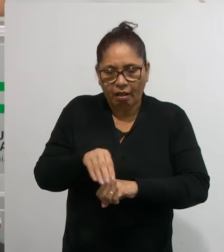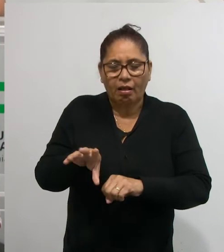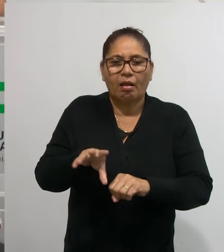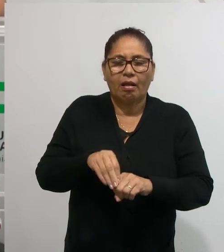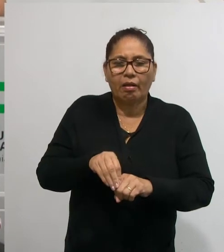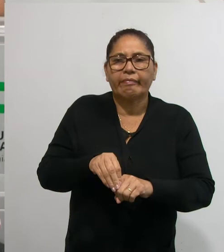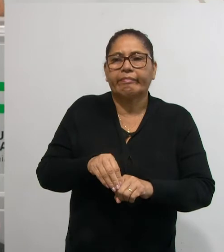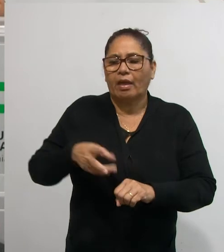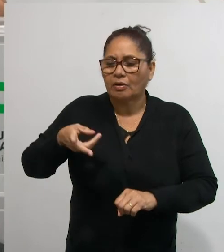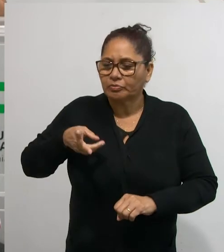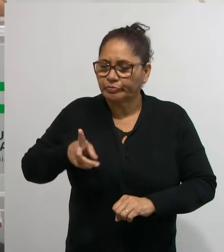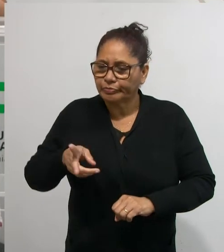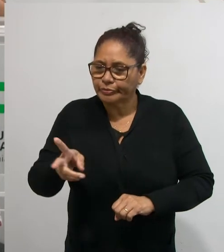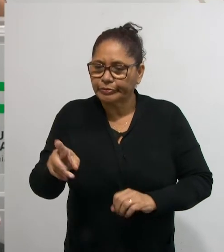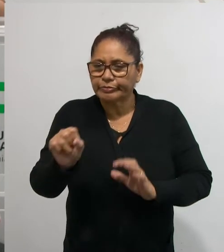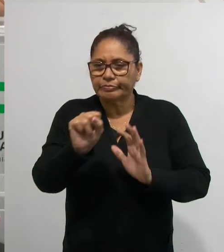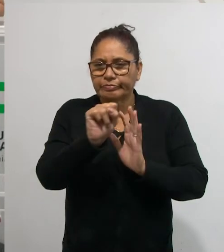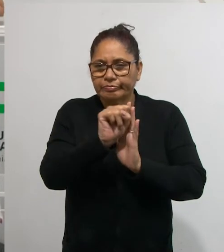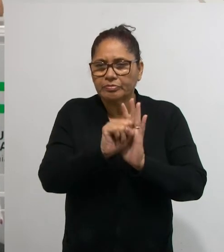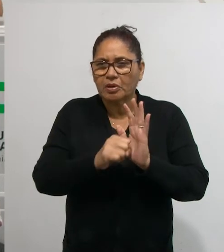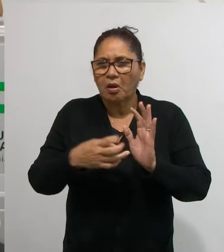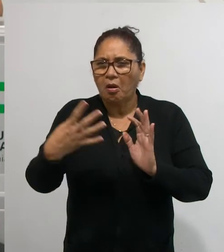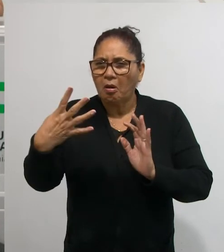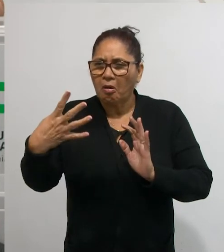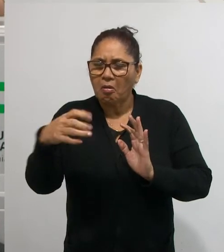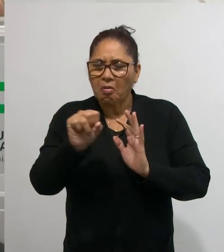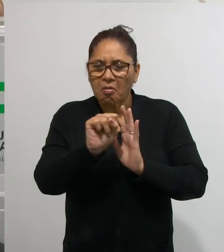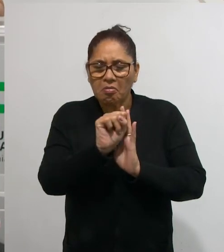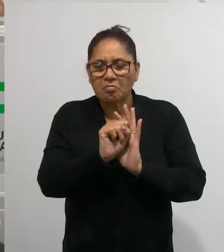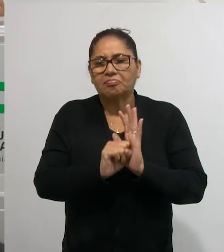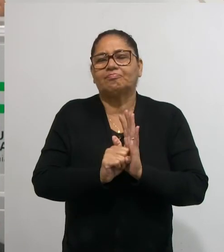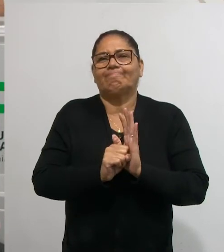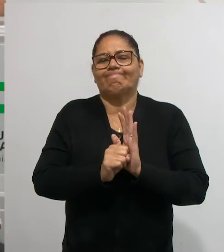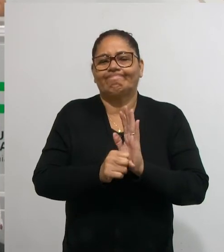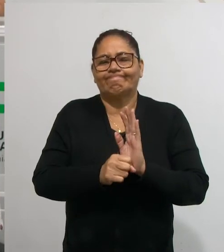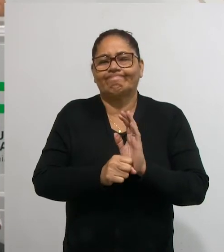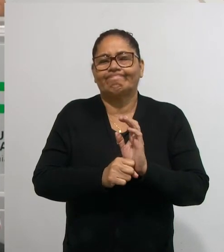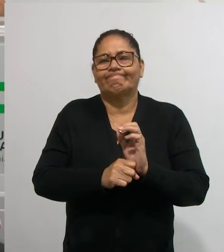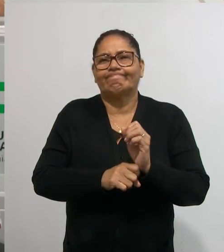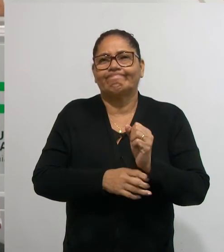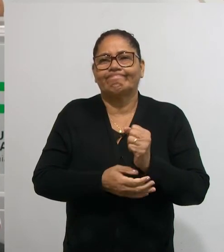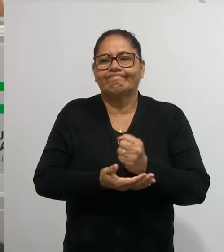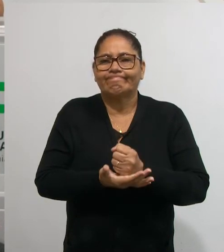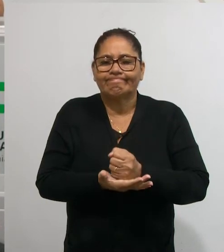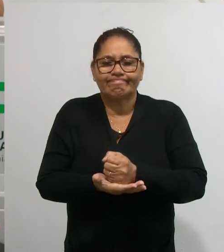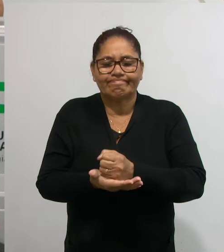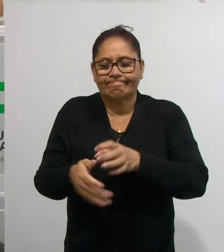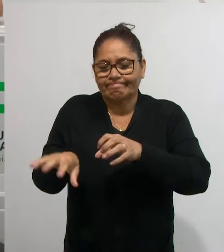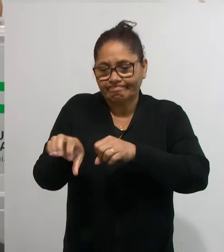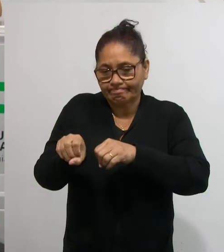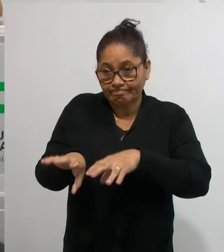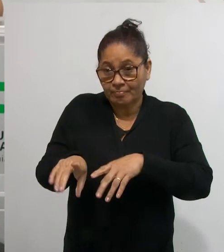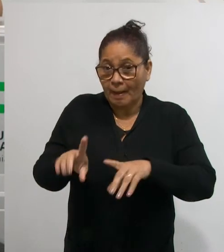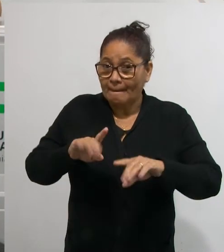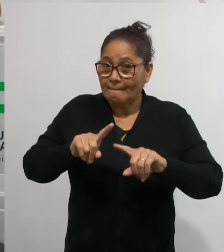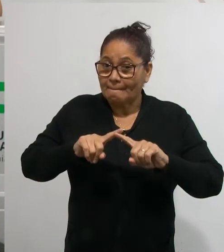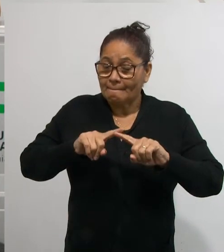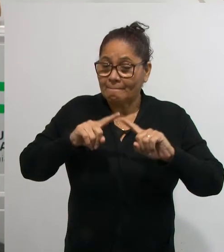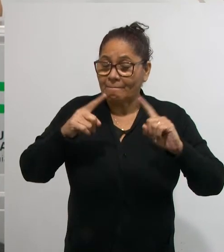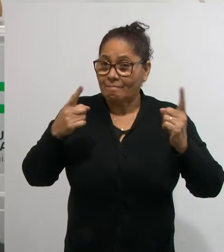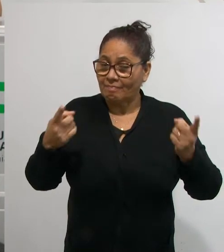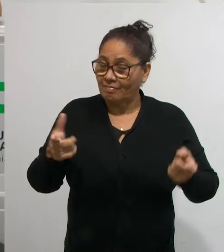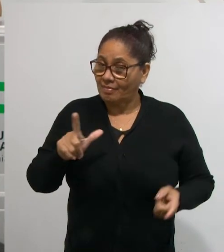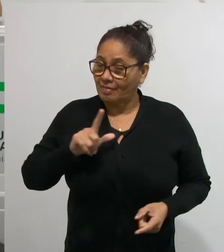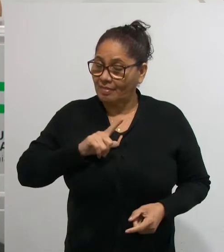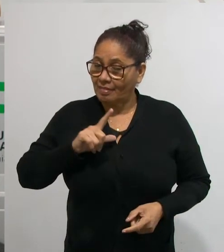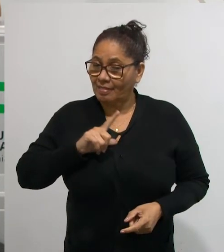por bastante séculos, né, praticamente quase 4 séculos, sustentaram as práticas educativas. Mas a gente